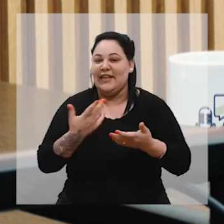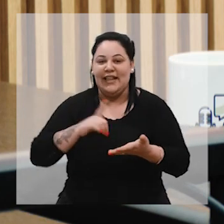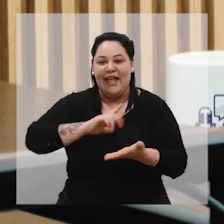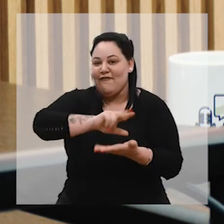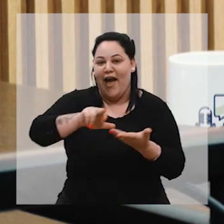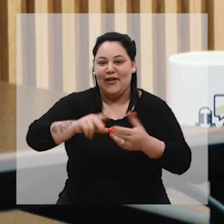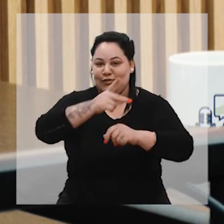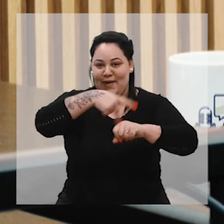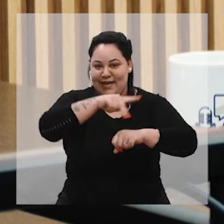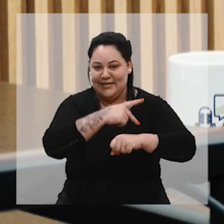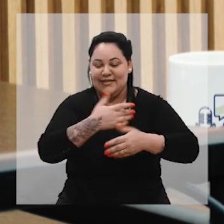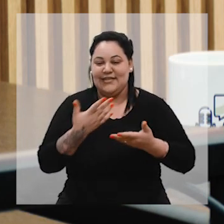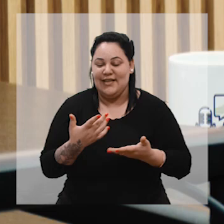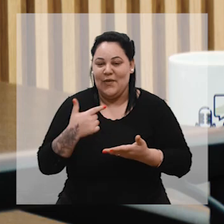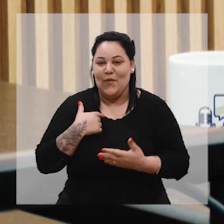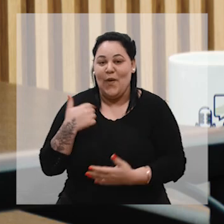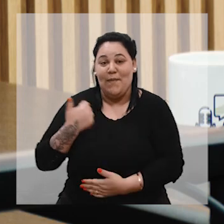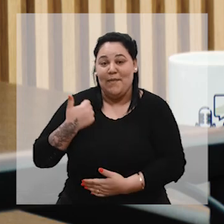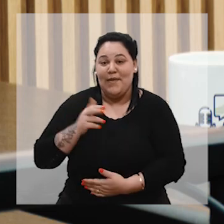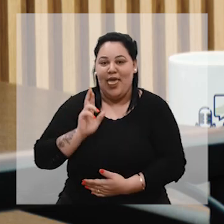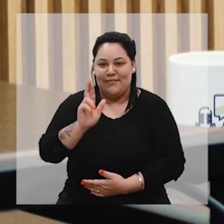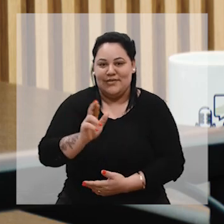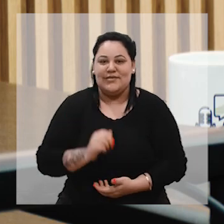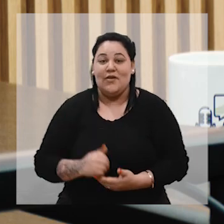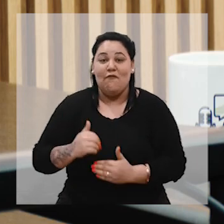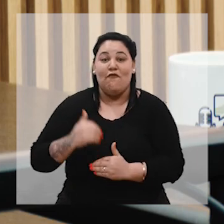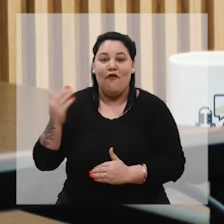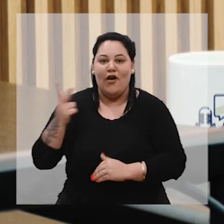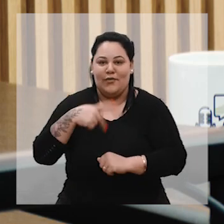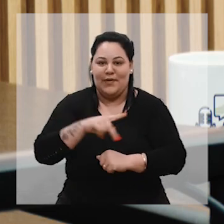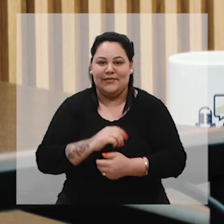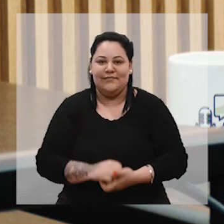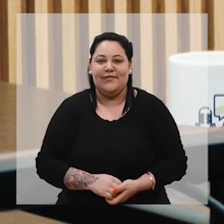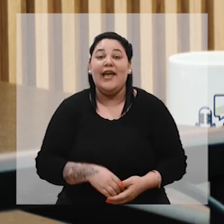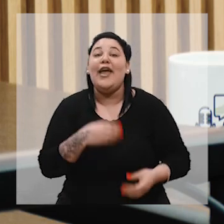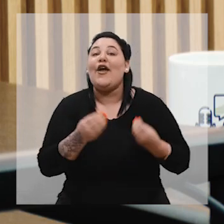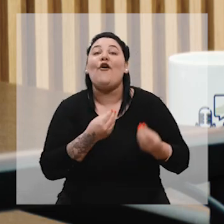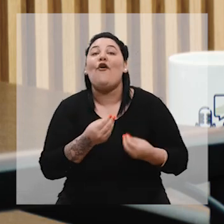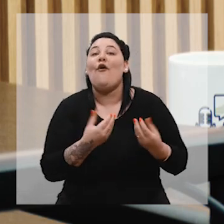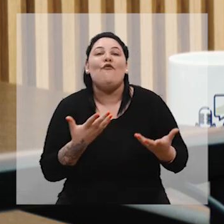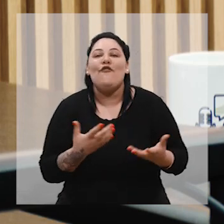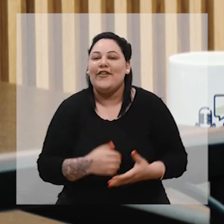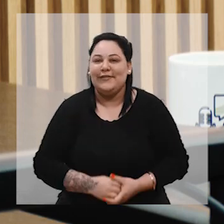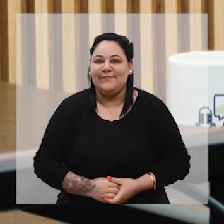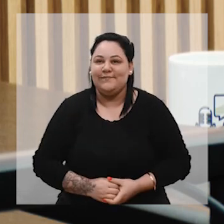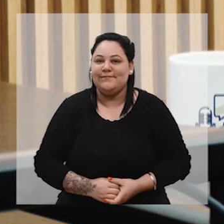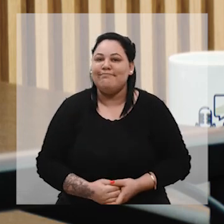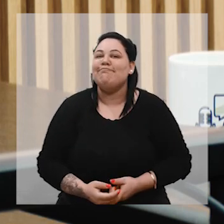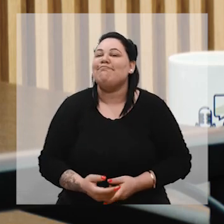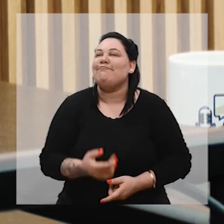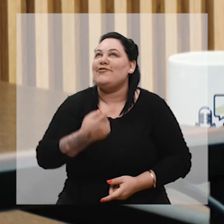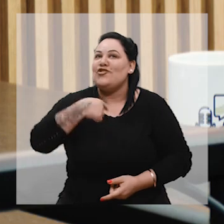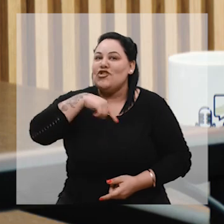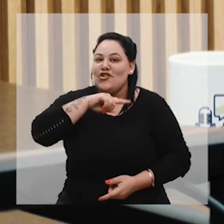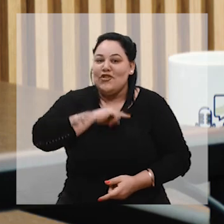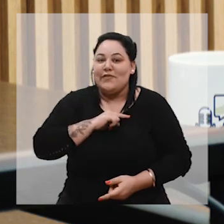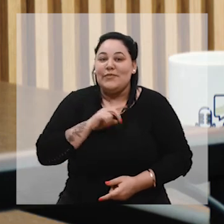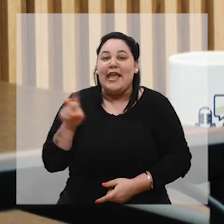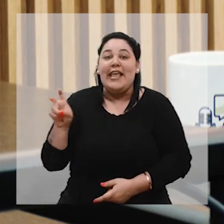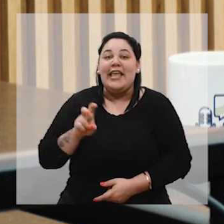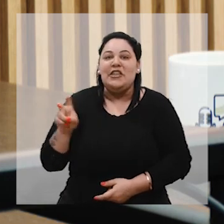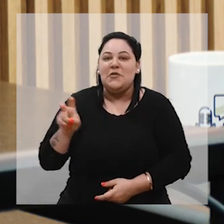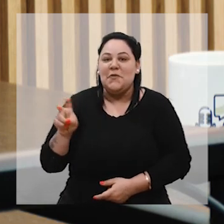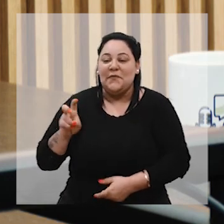Marrocos, tá? Então foi a primeira representação. E como é que foi o desempenho lá? Cara, nós ficamos em quinto naquele